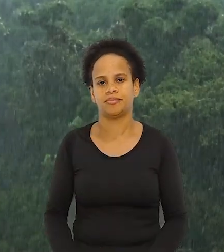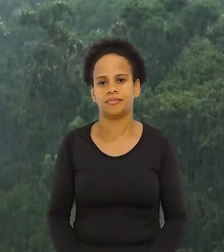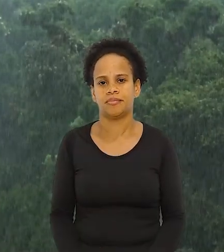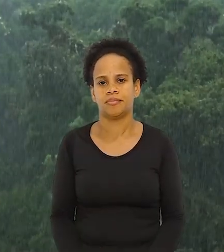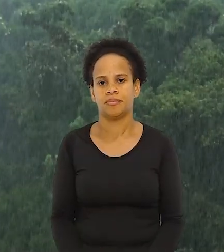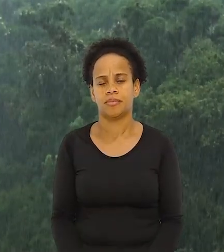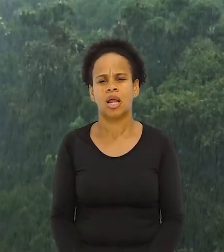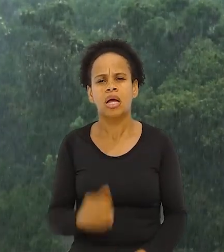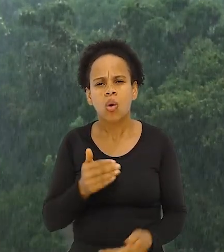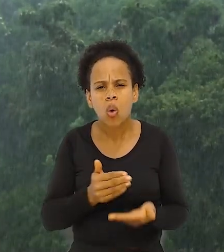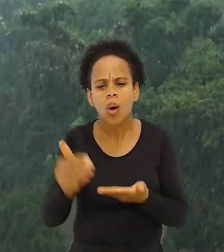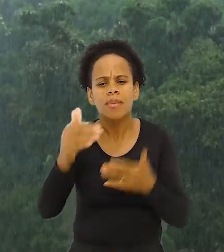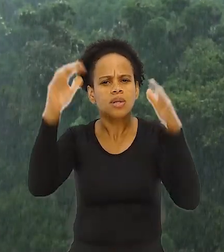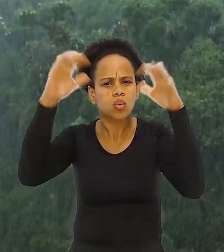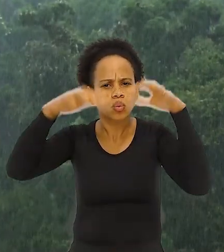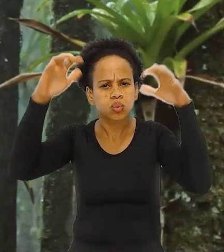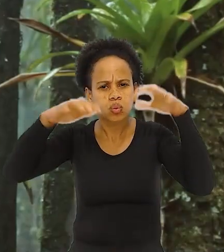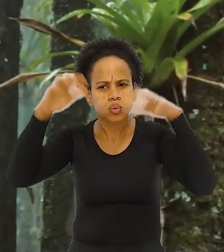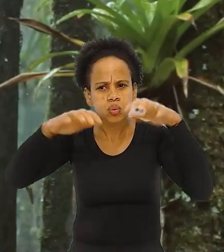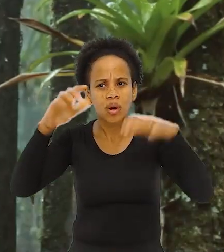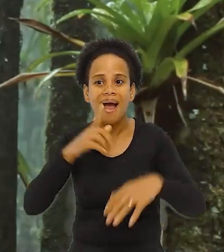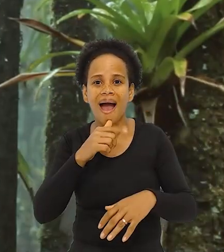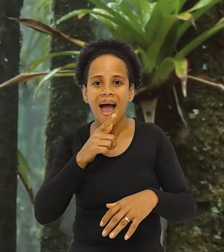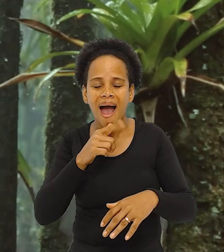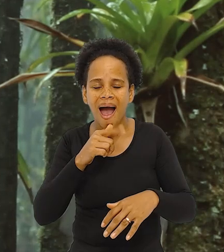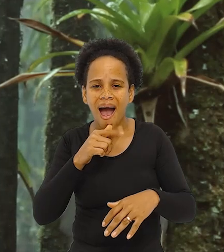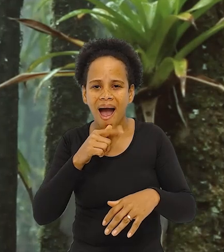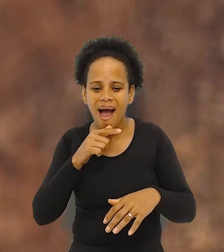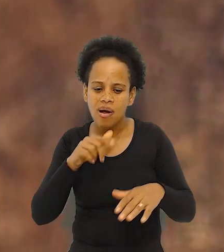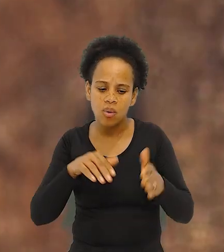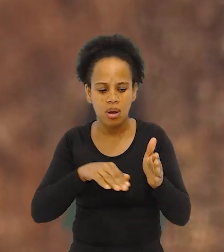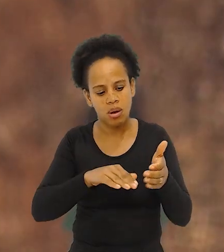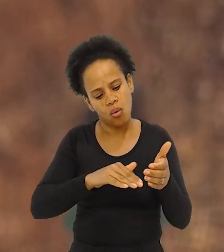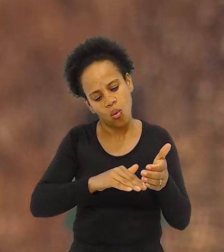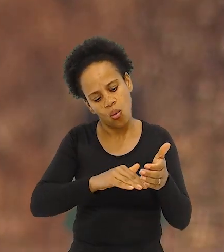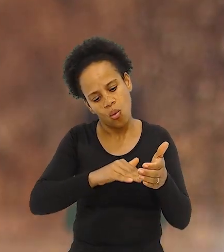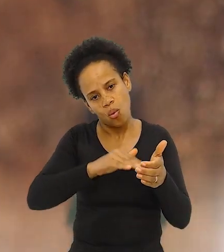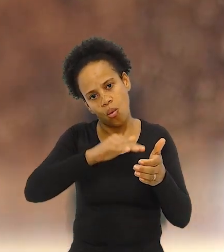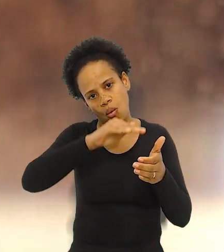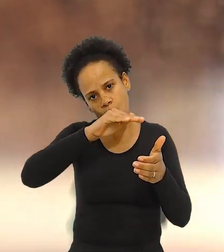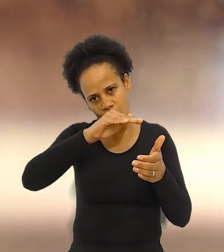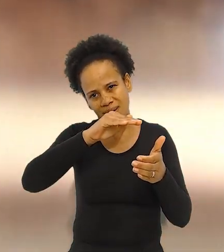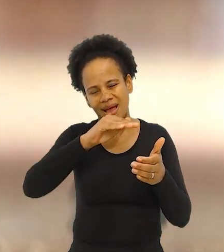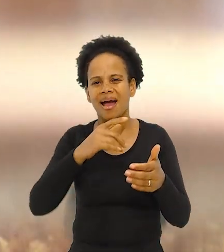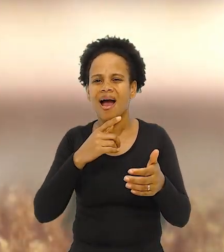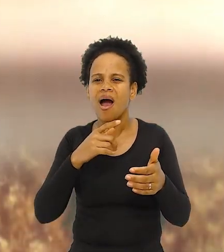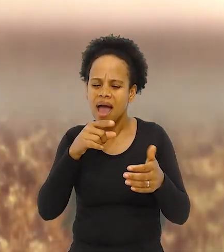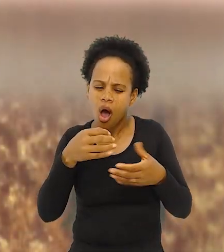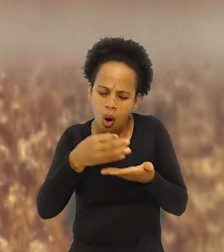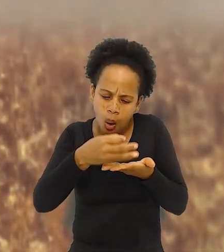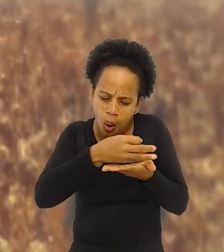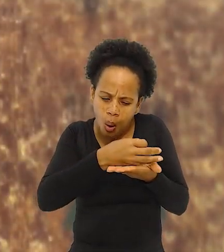Com a chegada das chuvas, o nível da água sobe dentro dos criadouros, banhando os ovos e permitindo